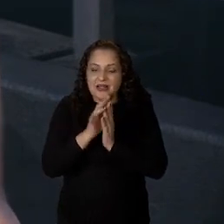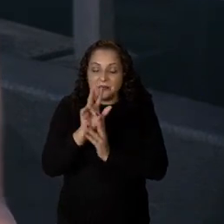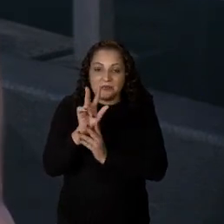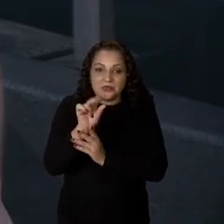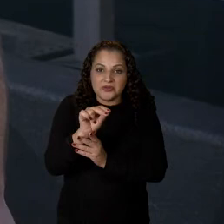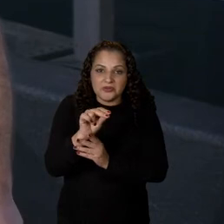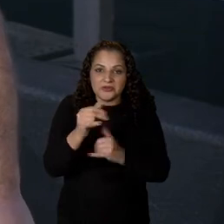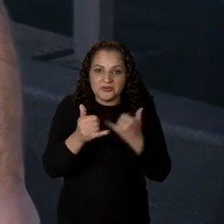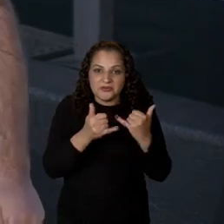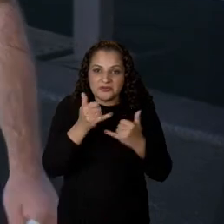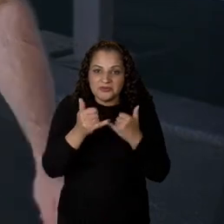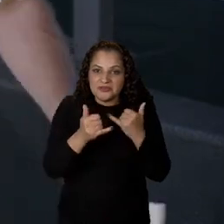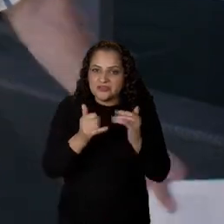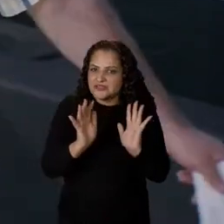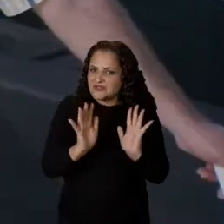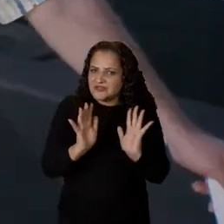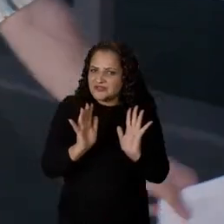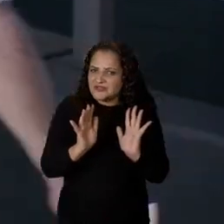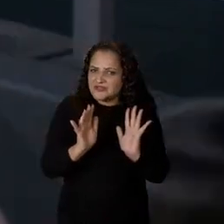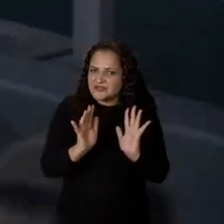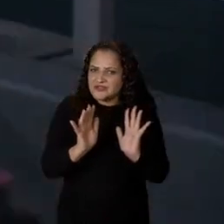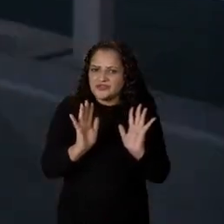Opa!